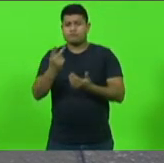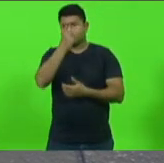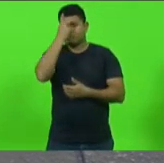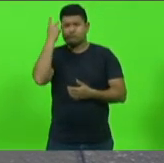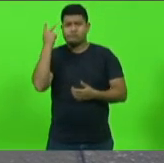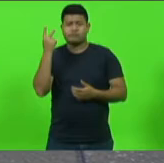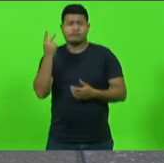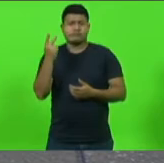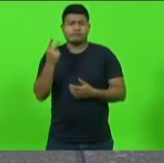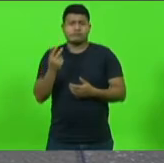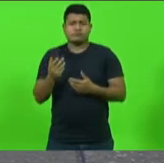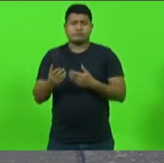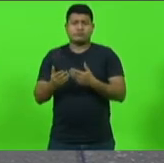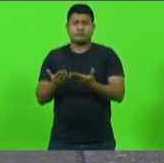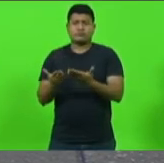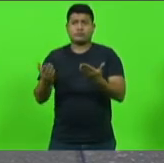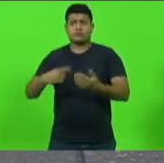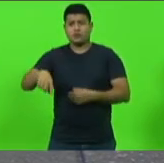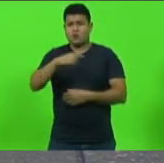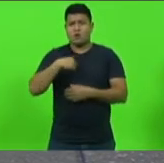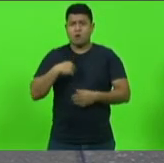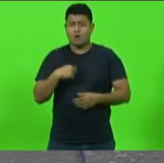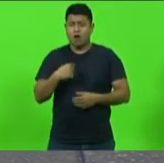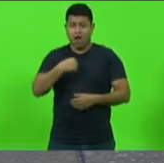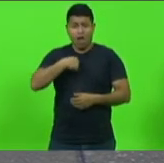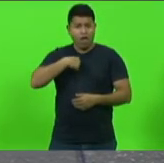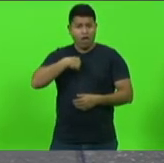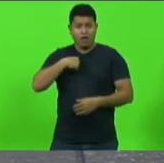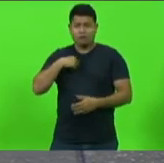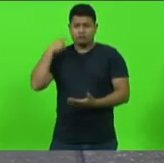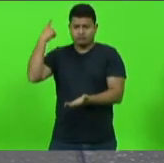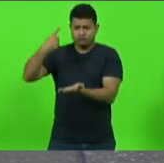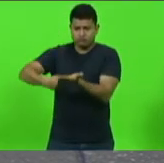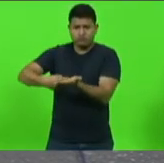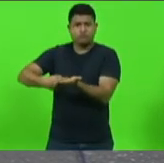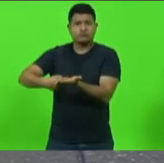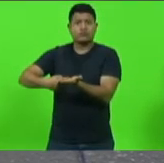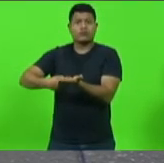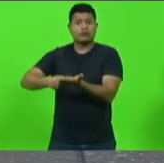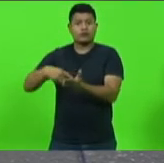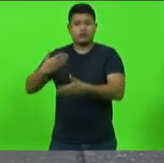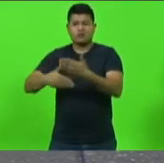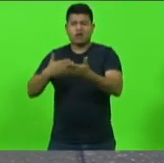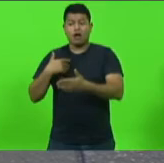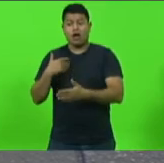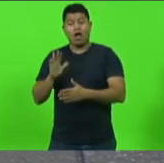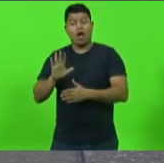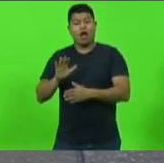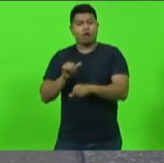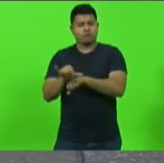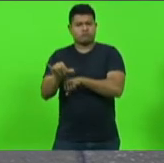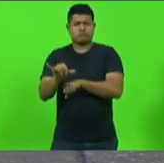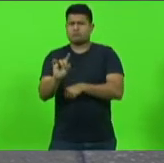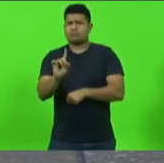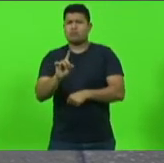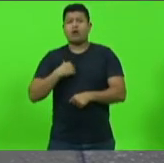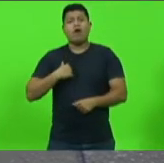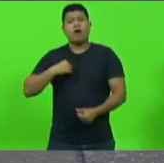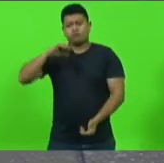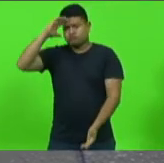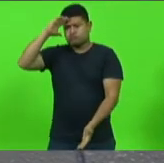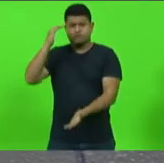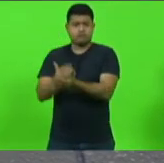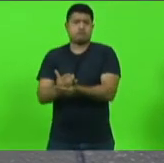Nós, depois da palavra empenhada, nós costumamos cumprir. Então, por isso que eu apelo